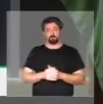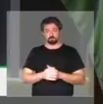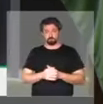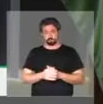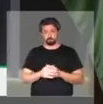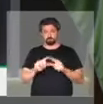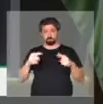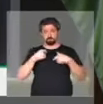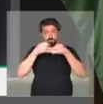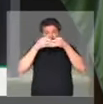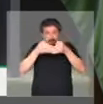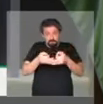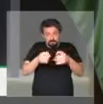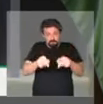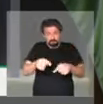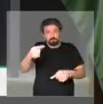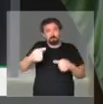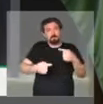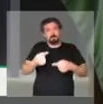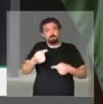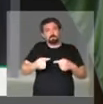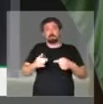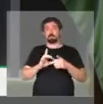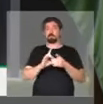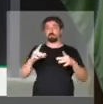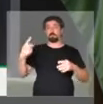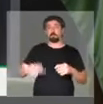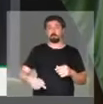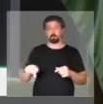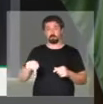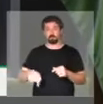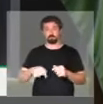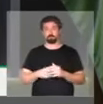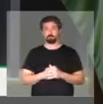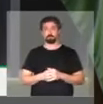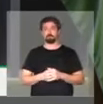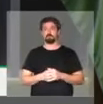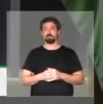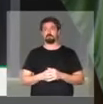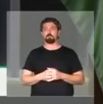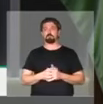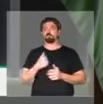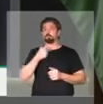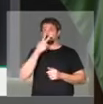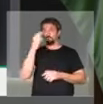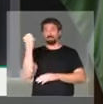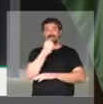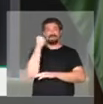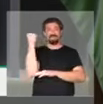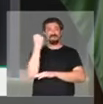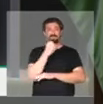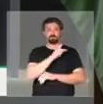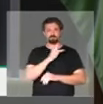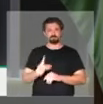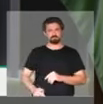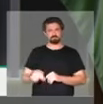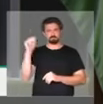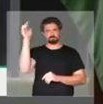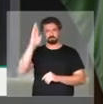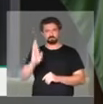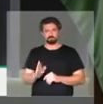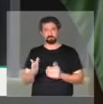Mas eu chamo a atenção para o debate democrático que nós estamos realizando aqui. E acho muito grave um presidente da